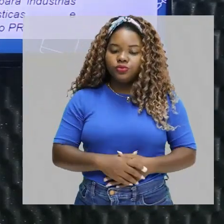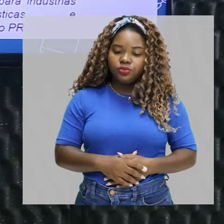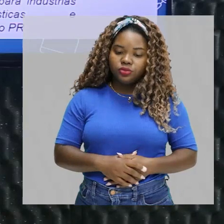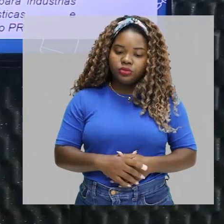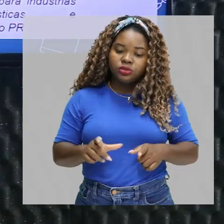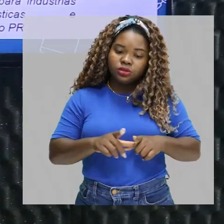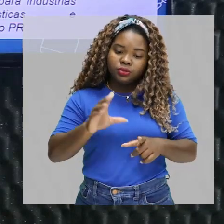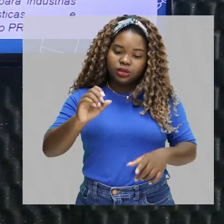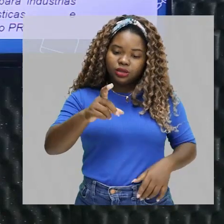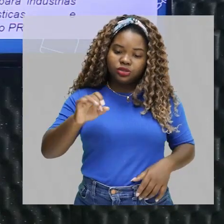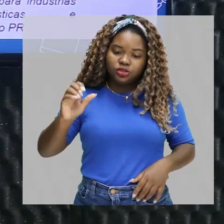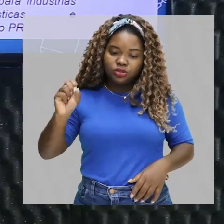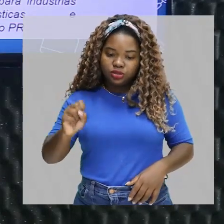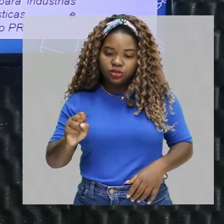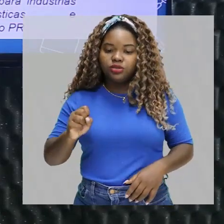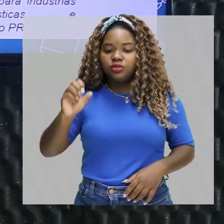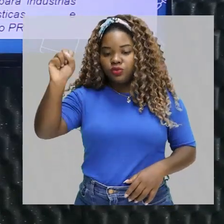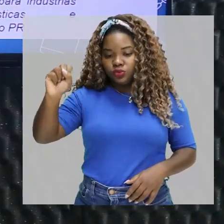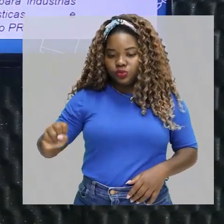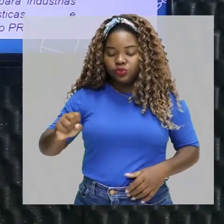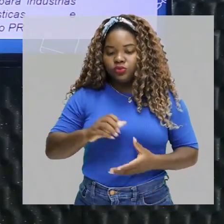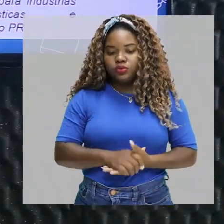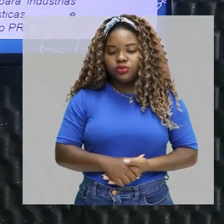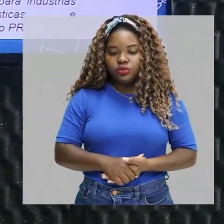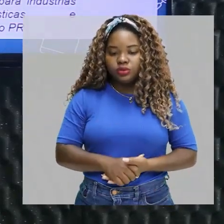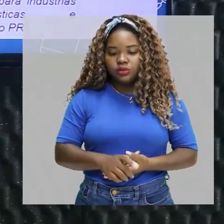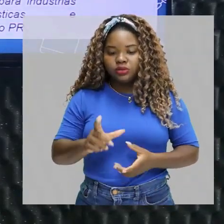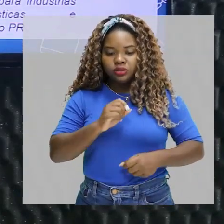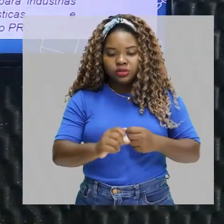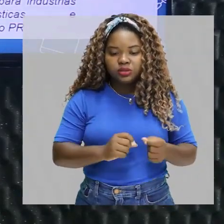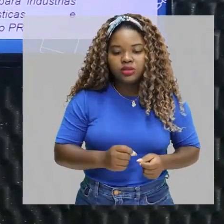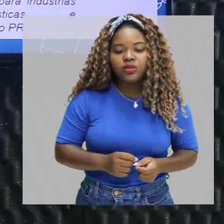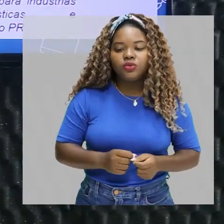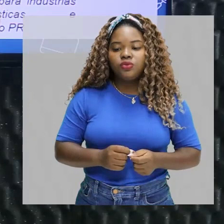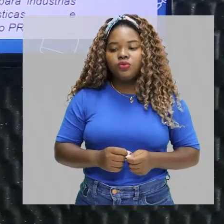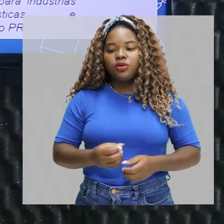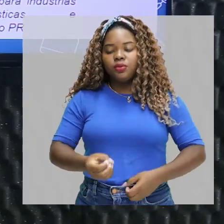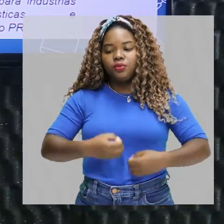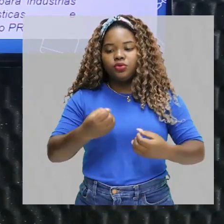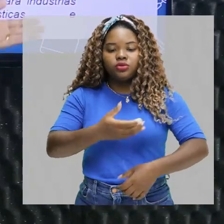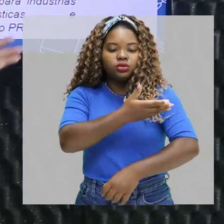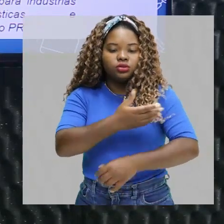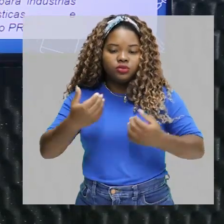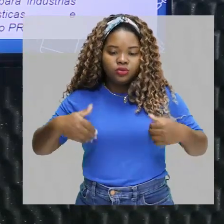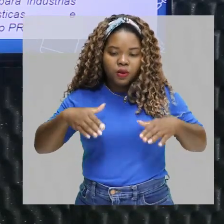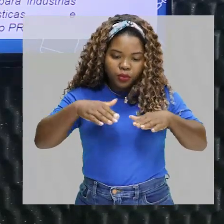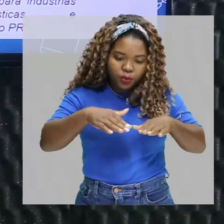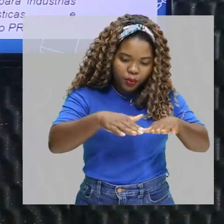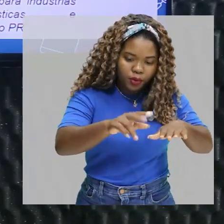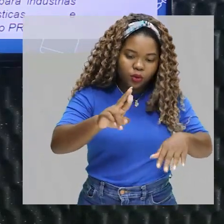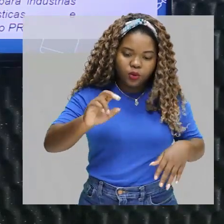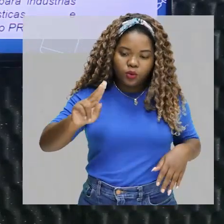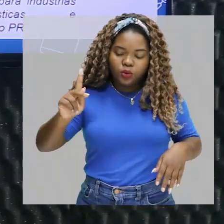Porto Alegre e Caxias do Sul nós vamos ter destaque na produção da Indústria Têxtil de roupas alimentícia de vestuário